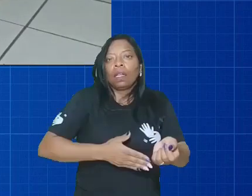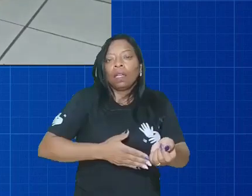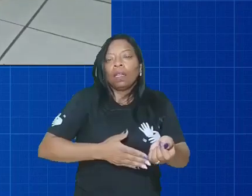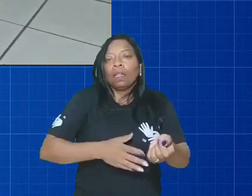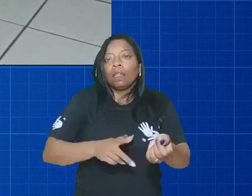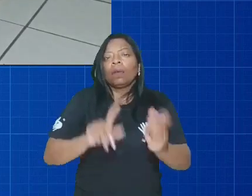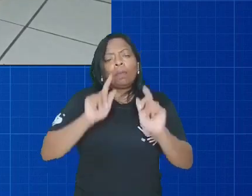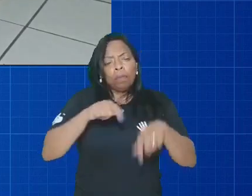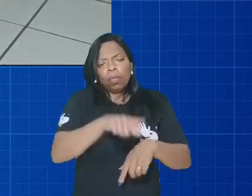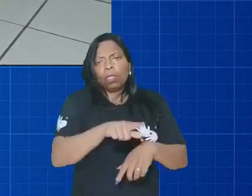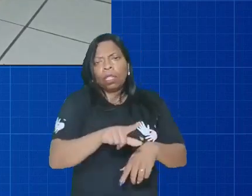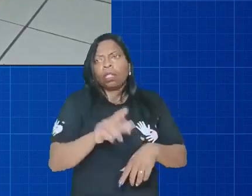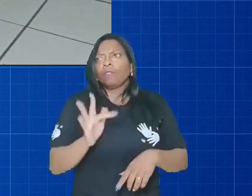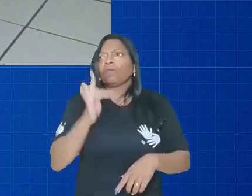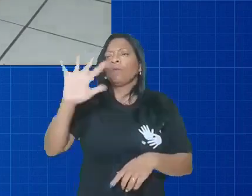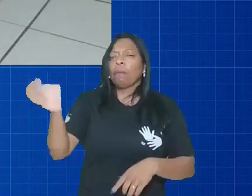um suicídio?